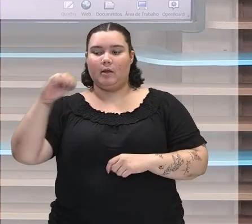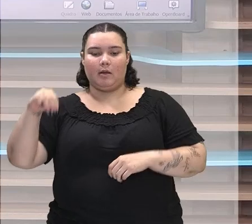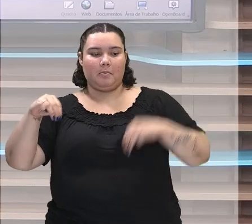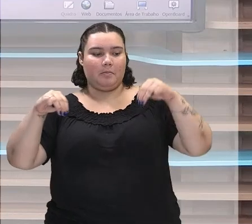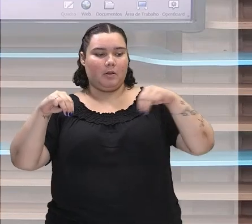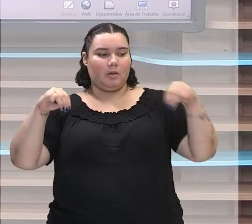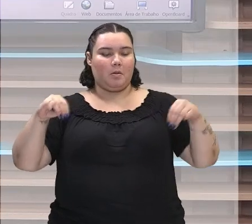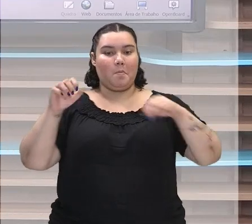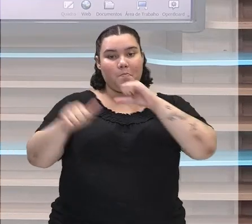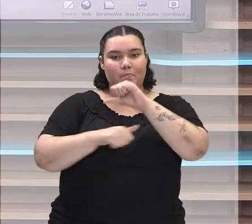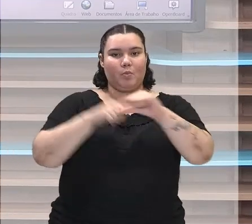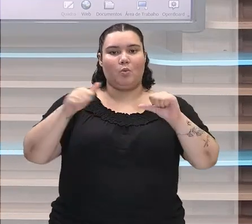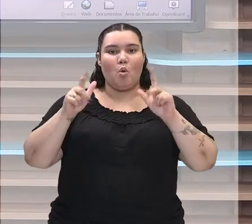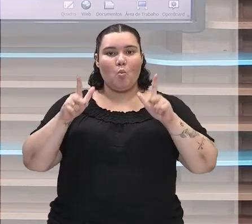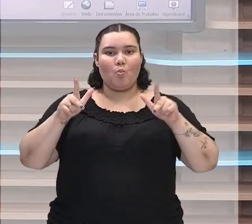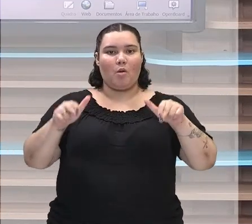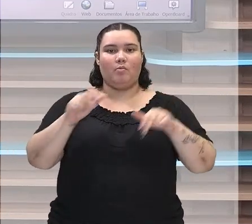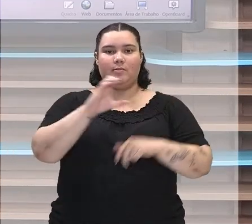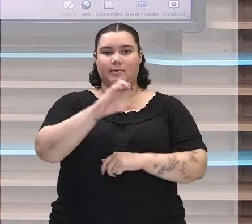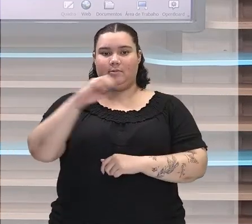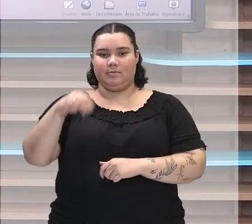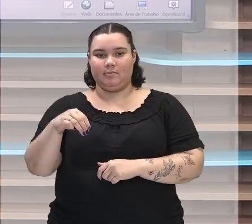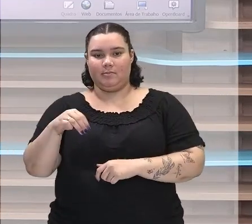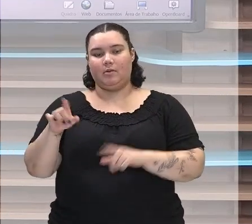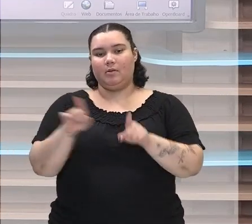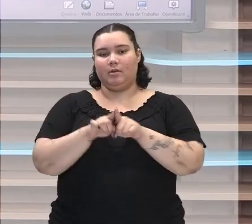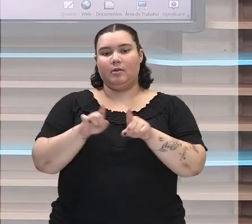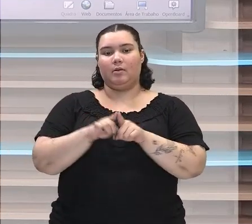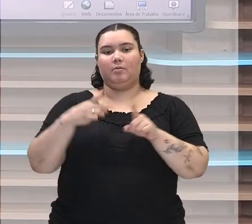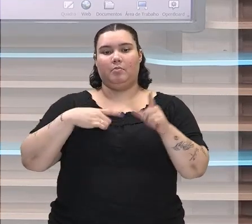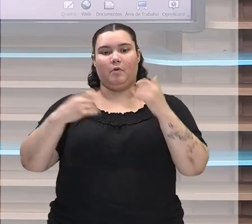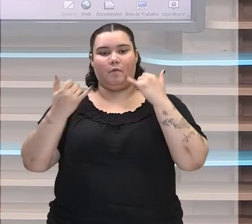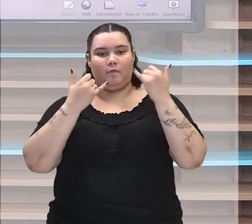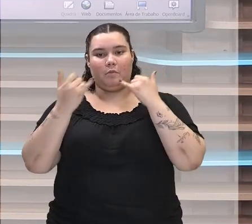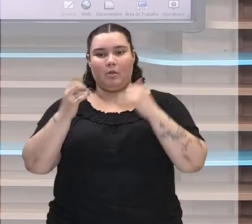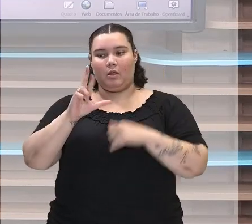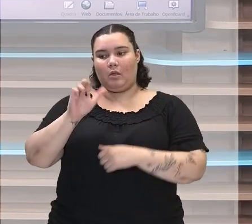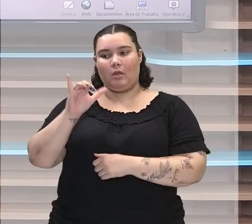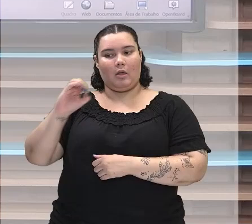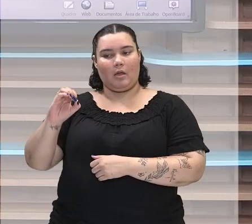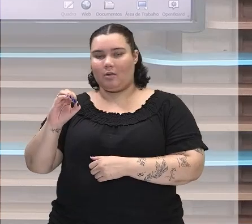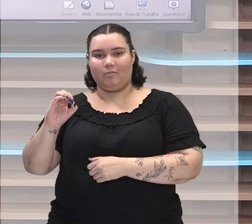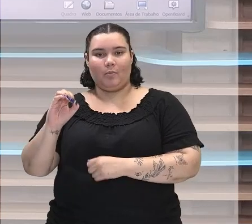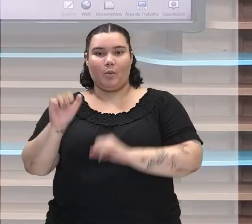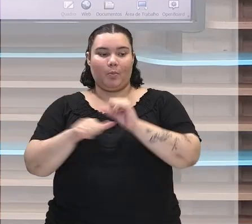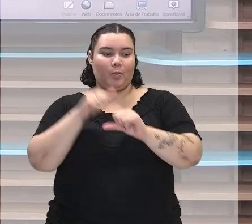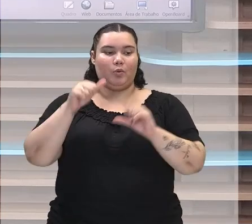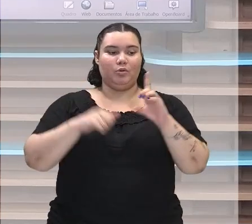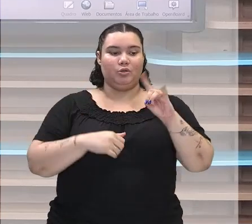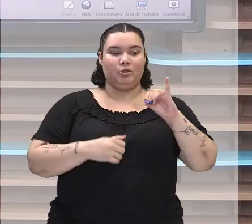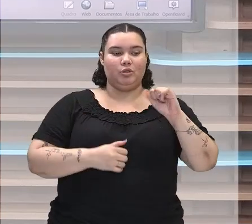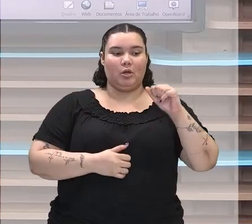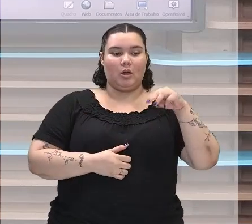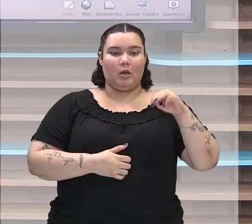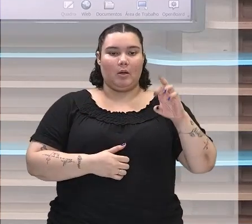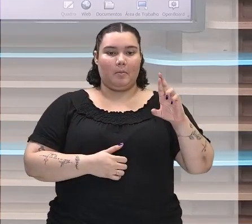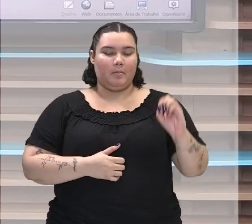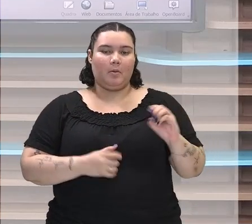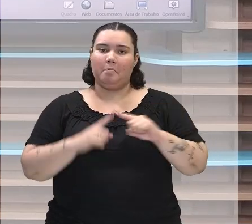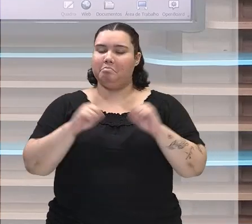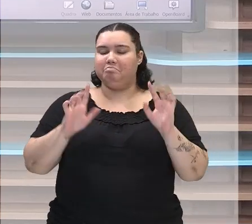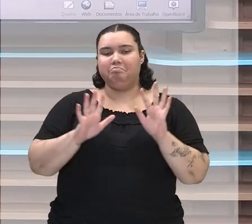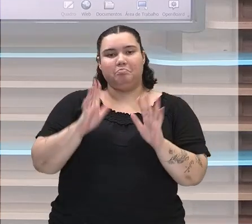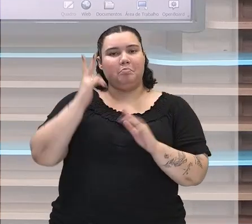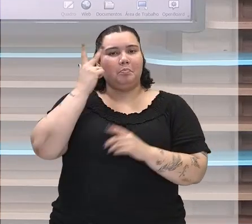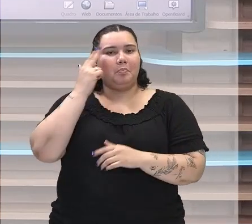para centímetro. E também a gente teve informação não de raio, mas de diâmetro. né? Mas tudo bem,